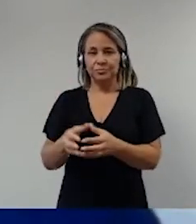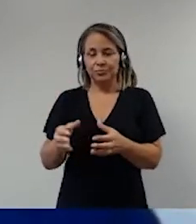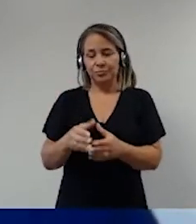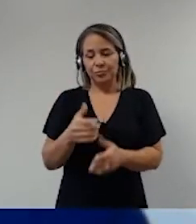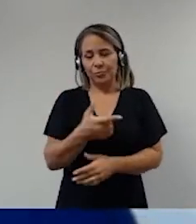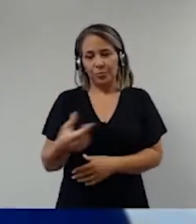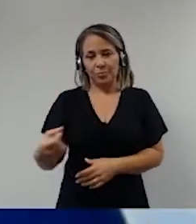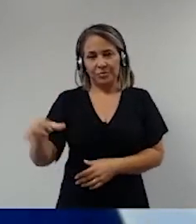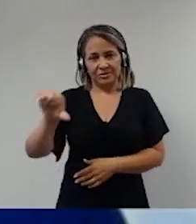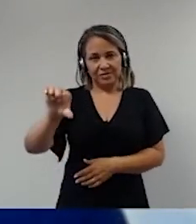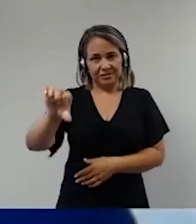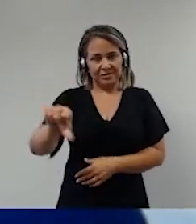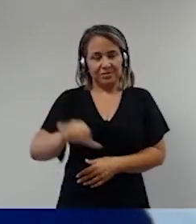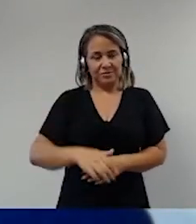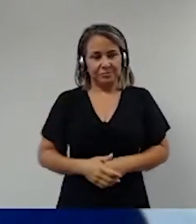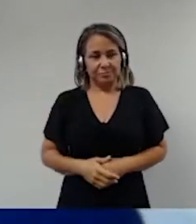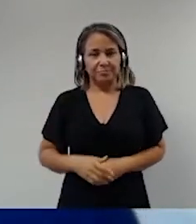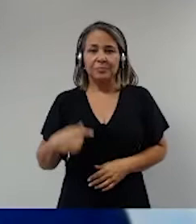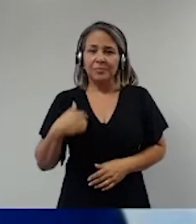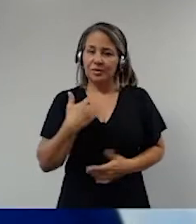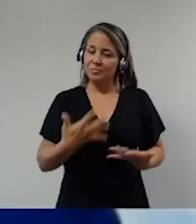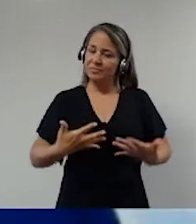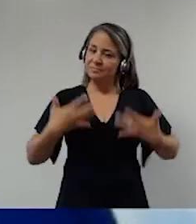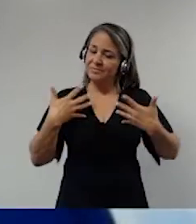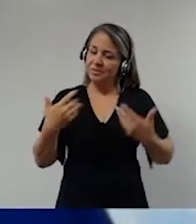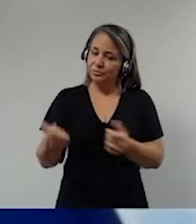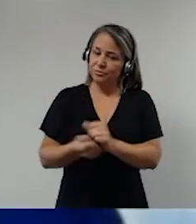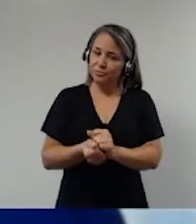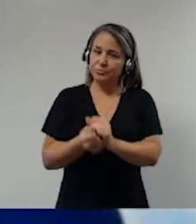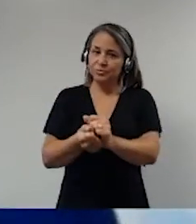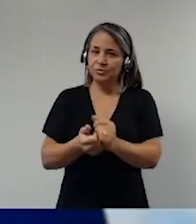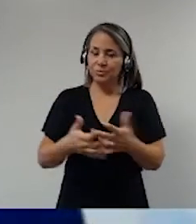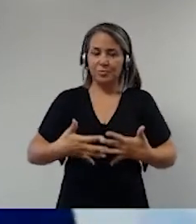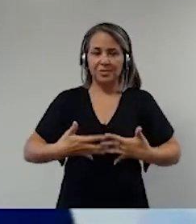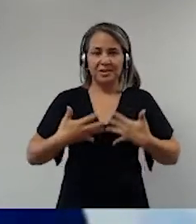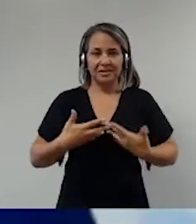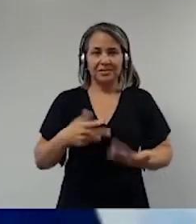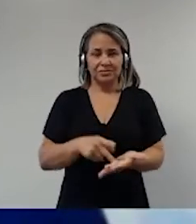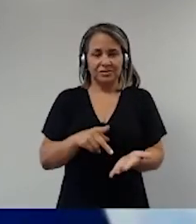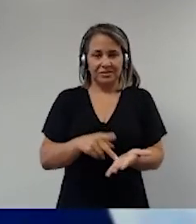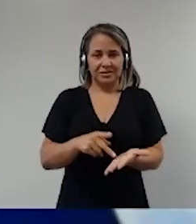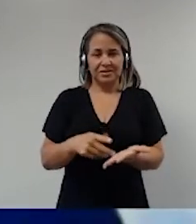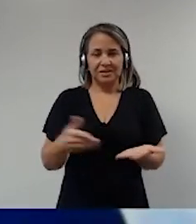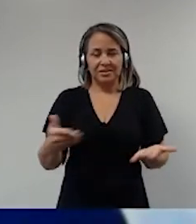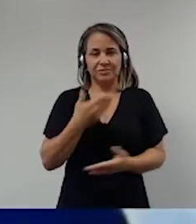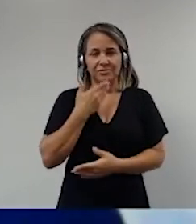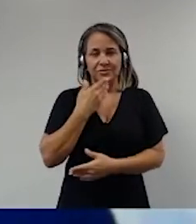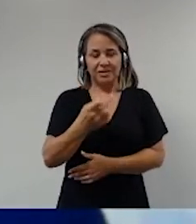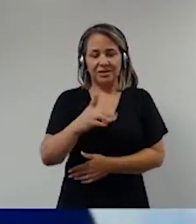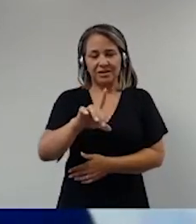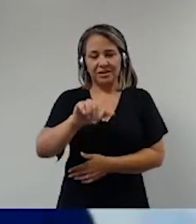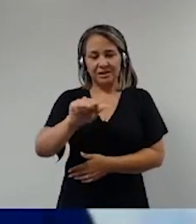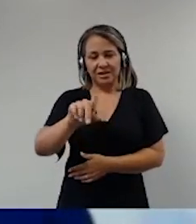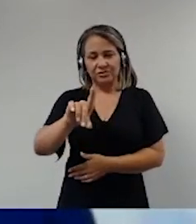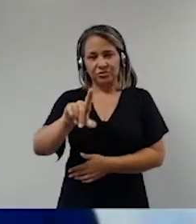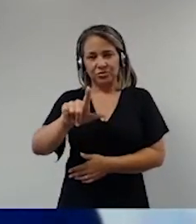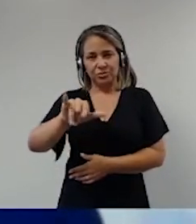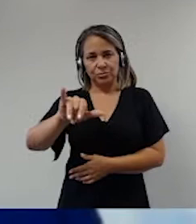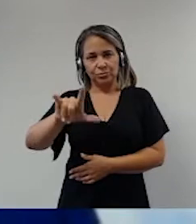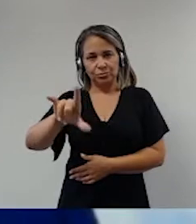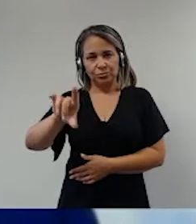2019. Professor Adilson, é uma honra participar desse painel com o senhor e passo a palavra para o professor Adilson Moreira.